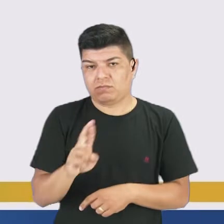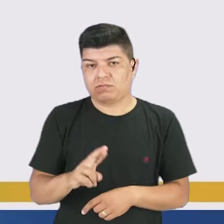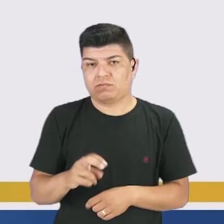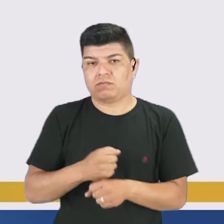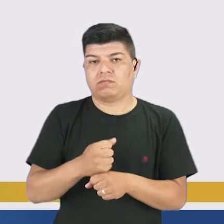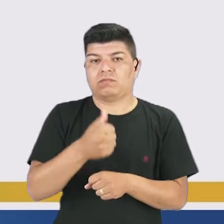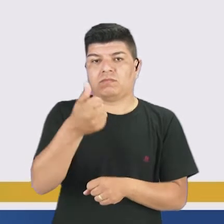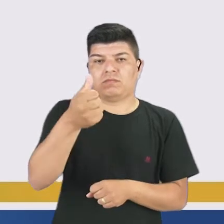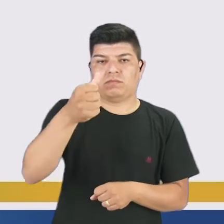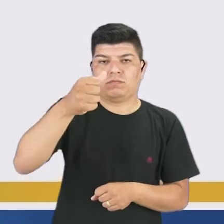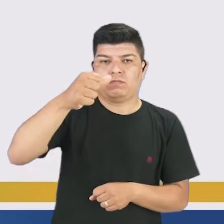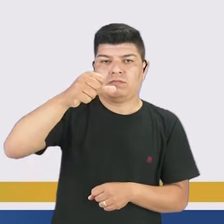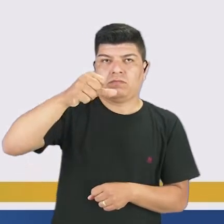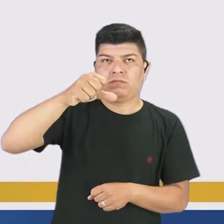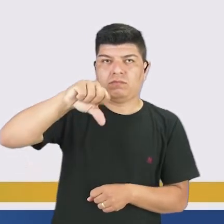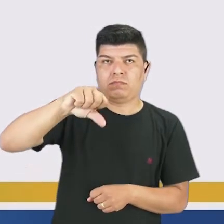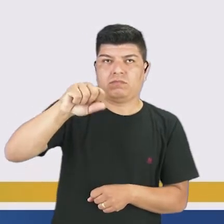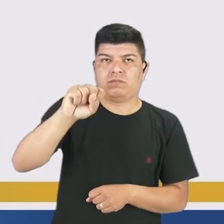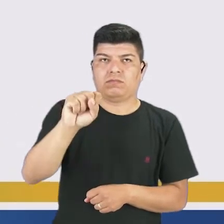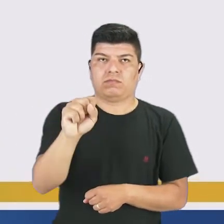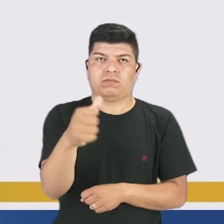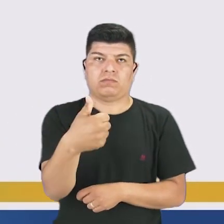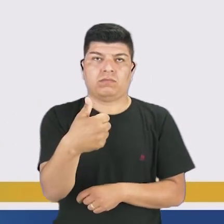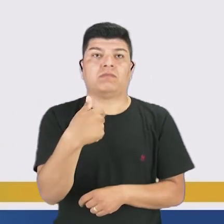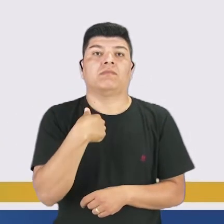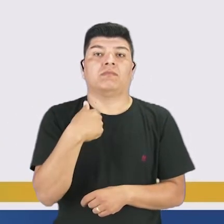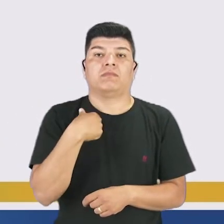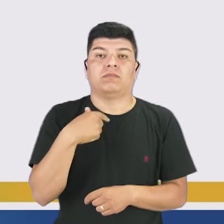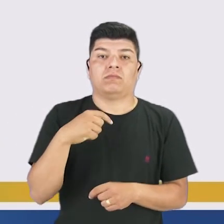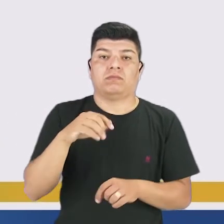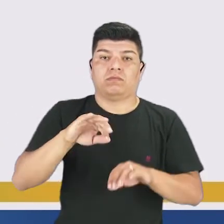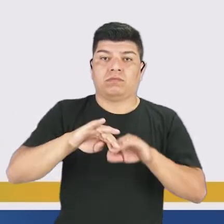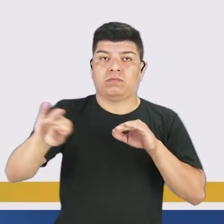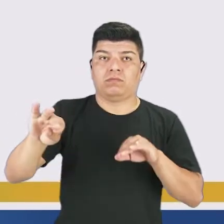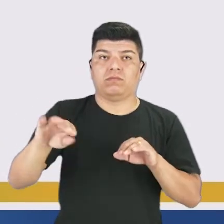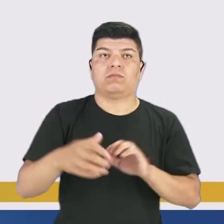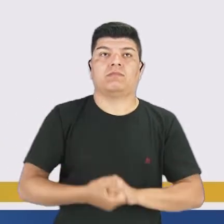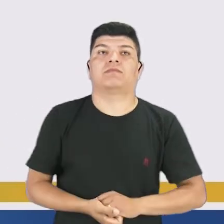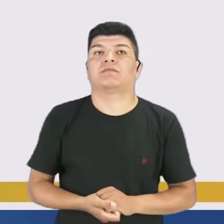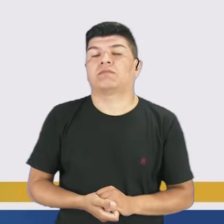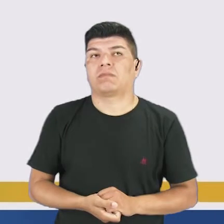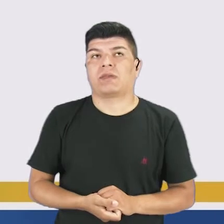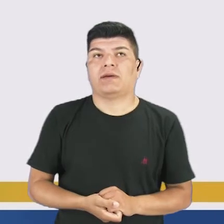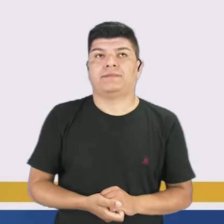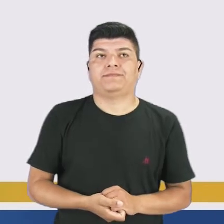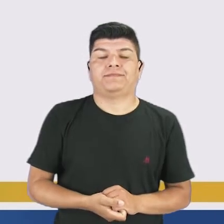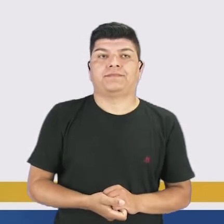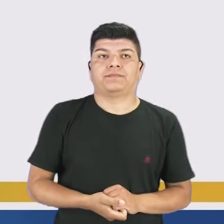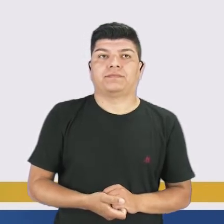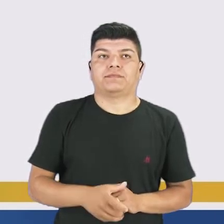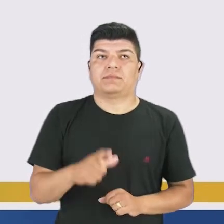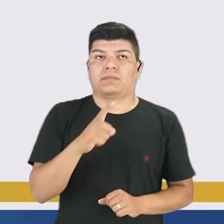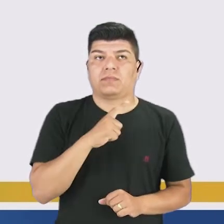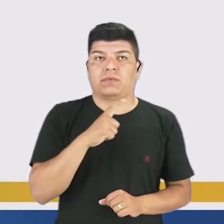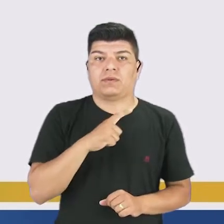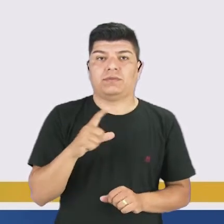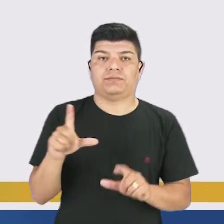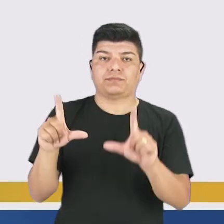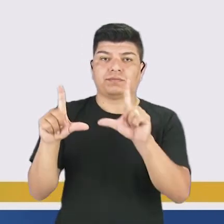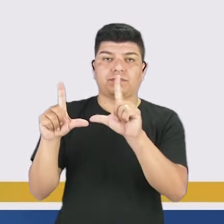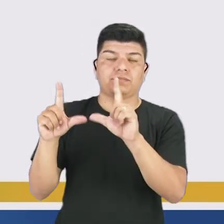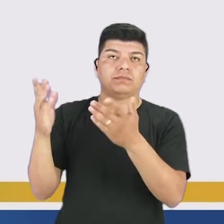em 1991, causando então a desintegração da mesma. Então aí nós temos um quadro